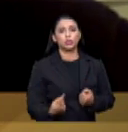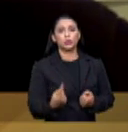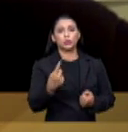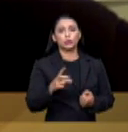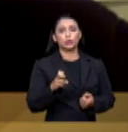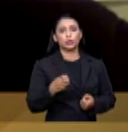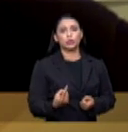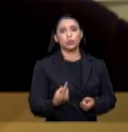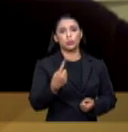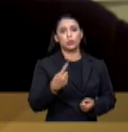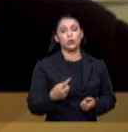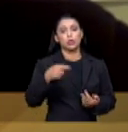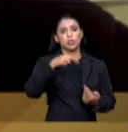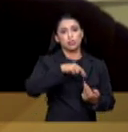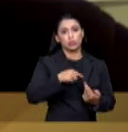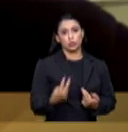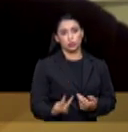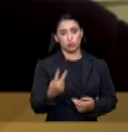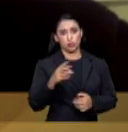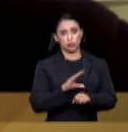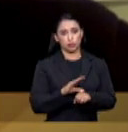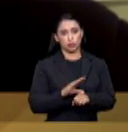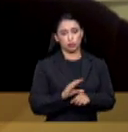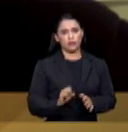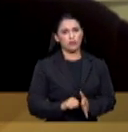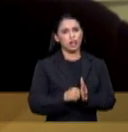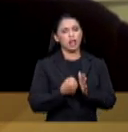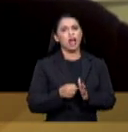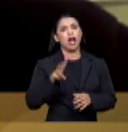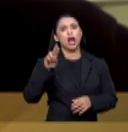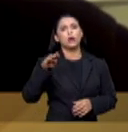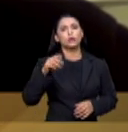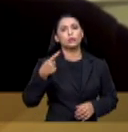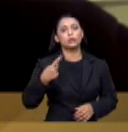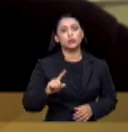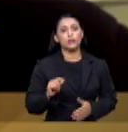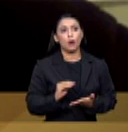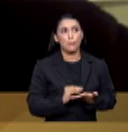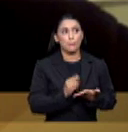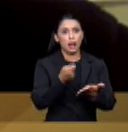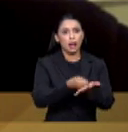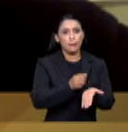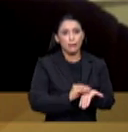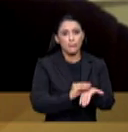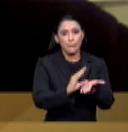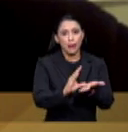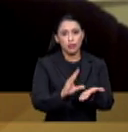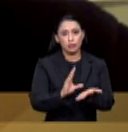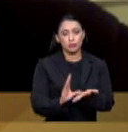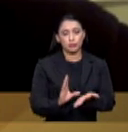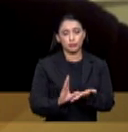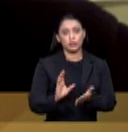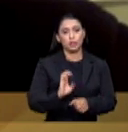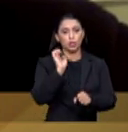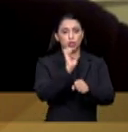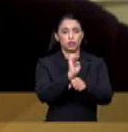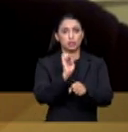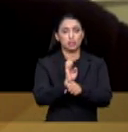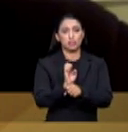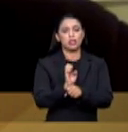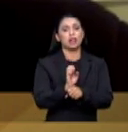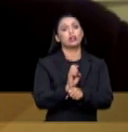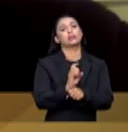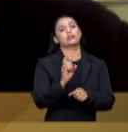151, inciso 2 da Constituição, que veda à União tributar a remuneração e os proventos dos agentes públicos estaduais,